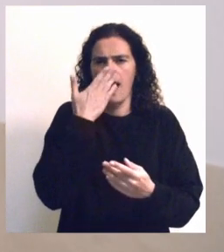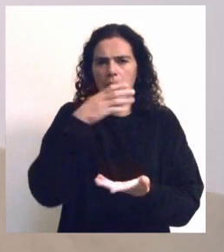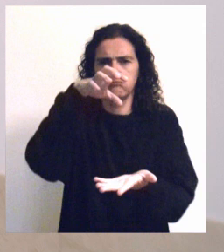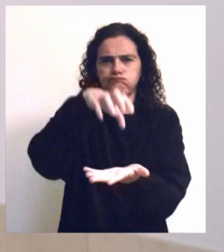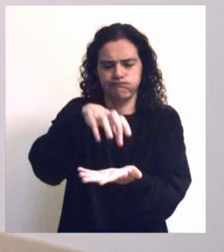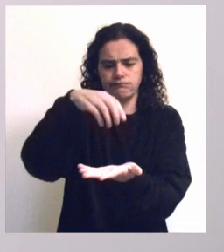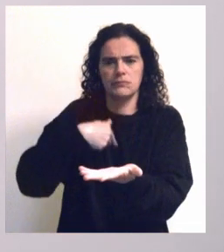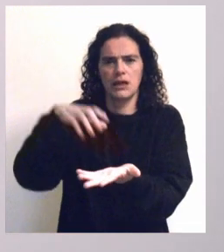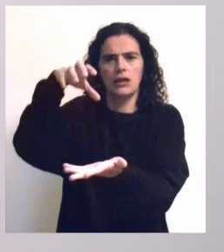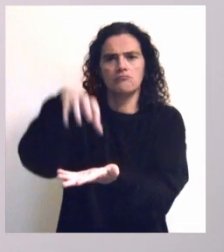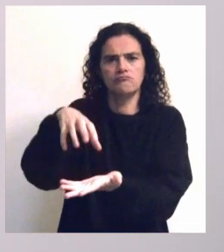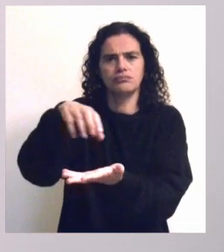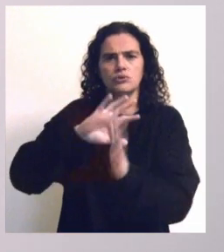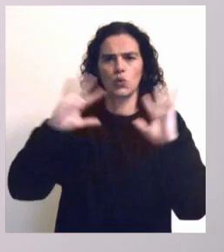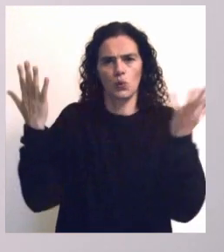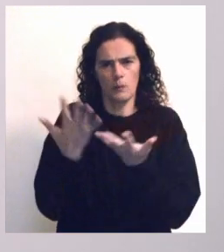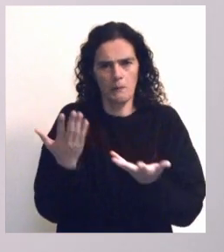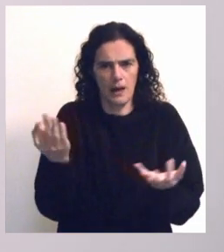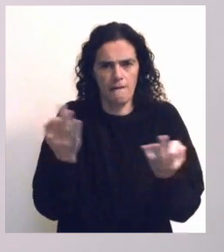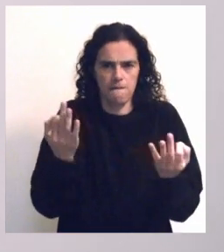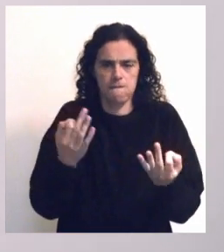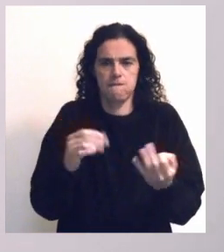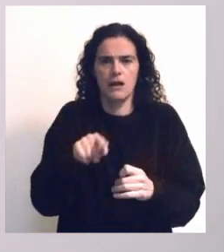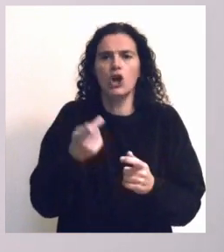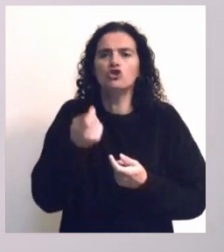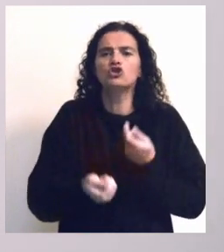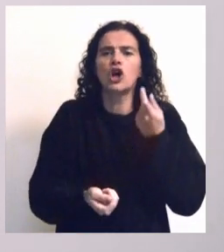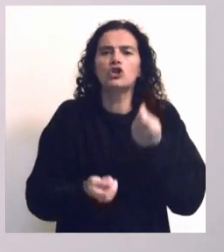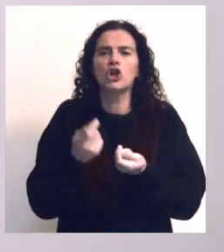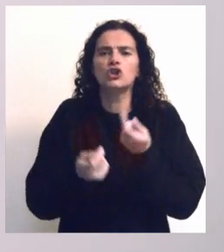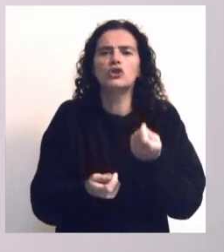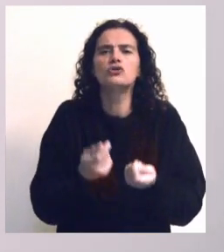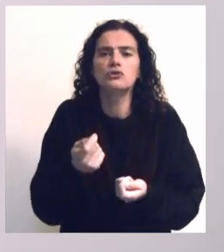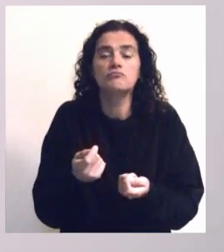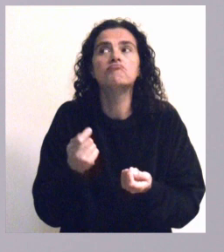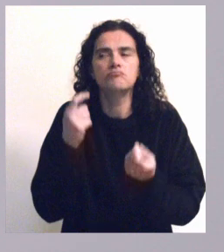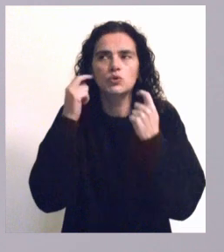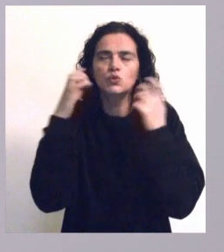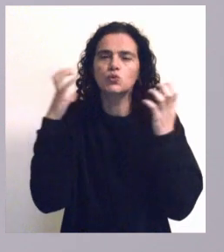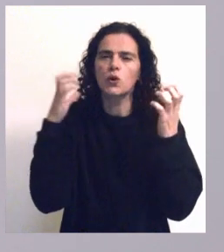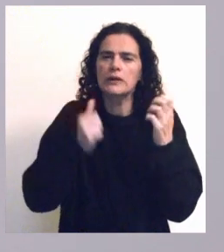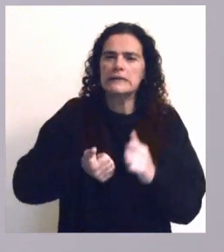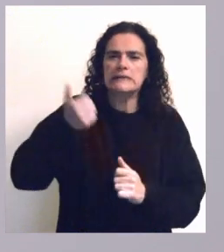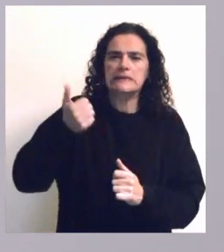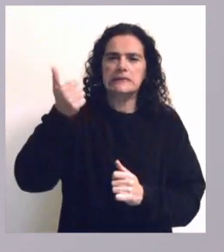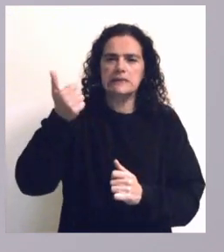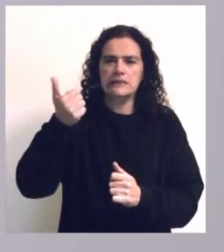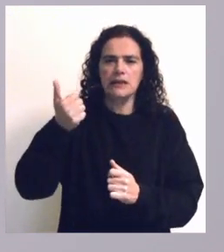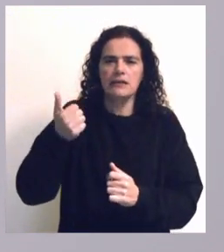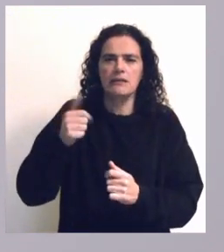espécie de uma instalação global, digamos assim. Aos poucos o som foi ganhando um